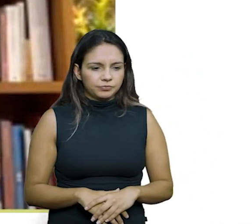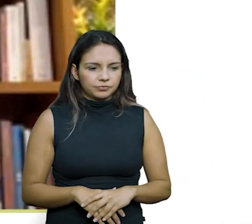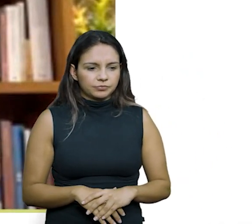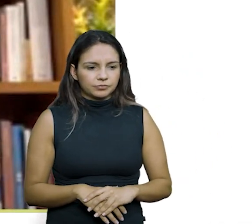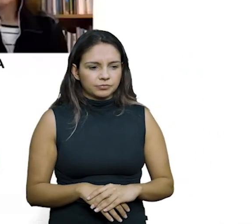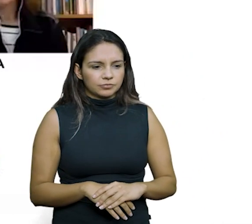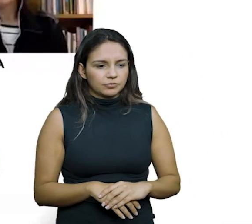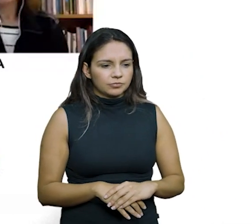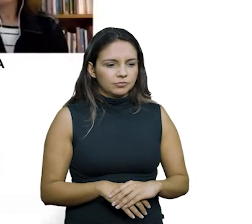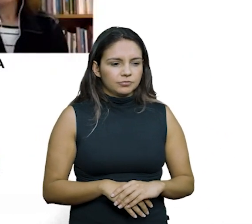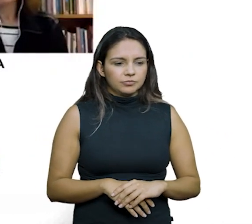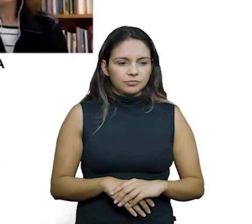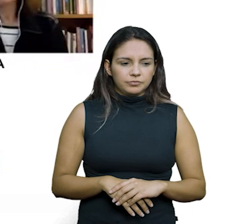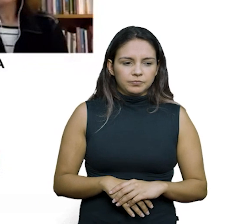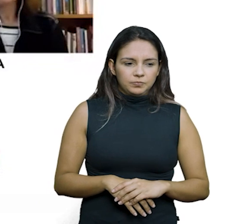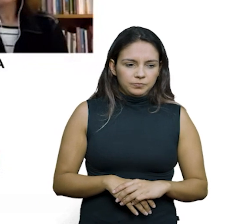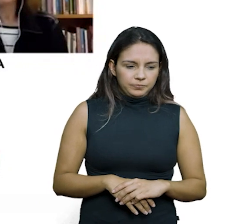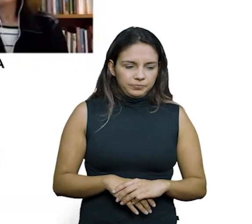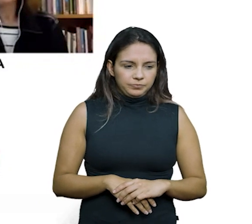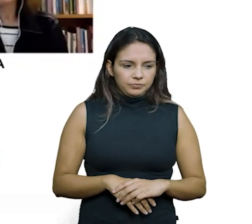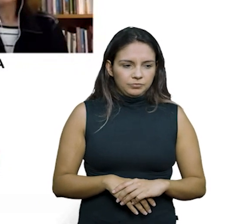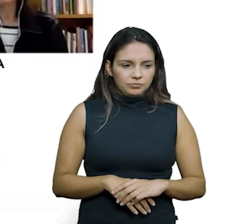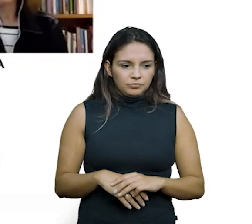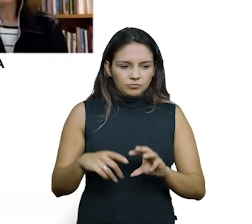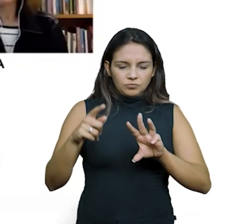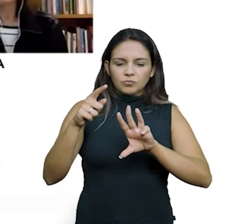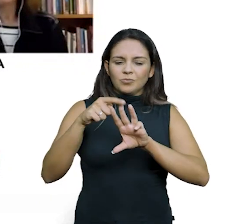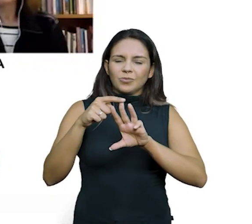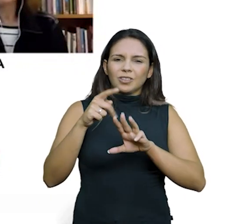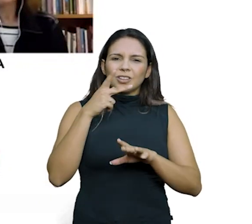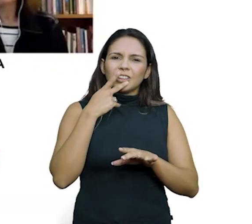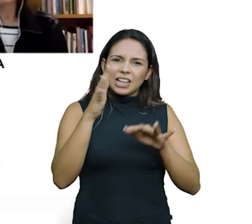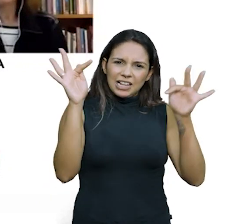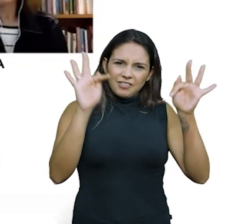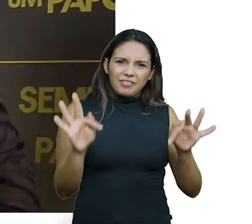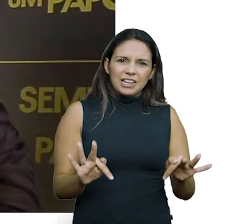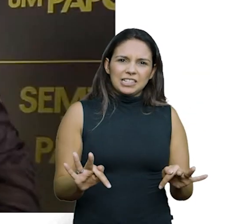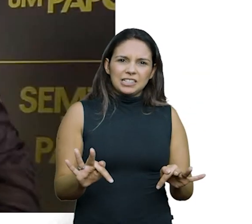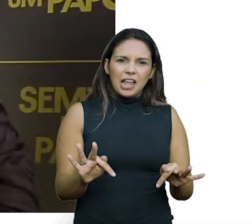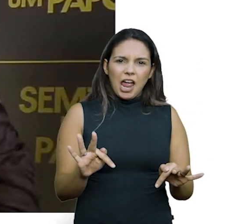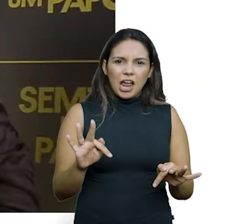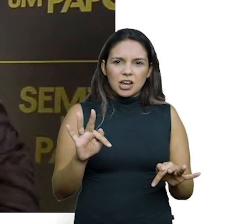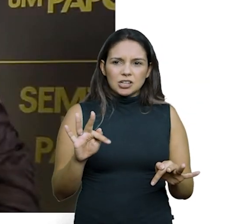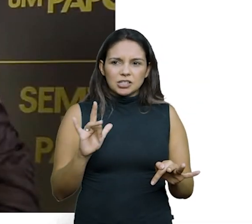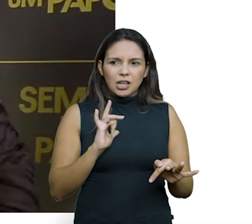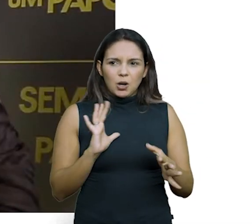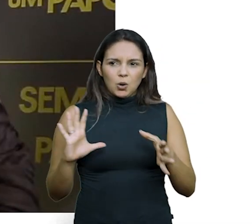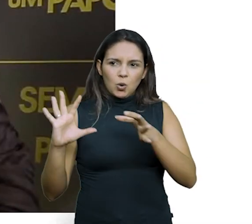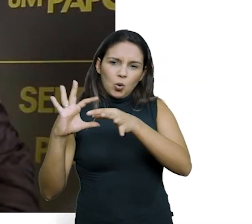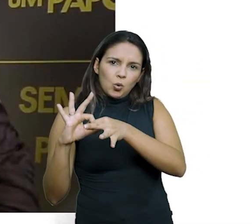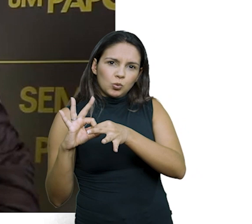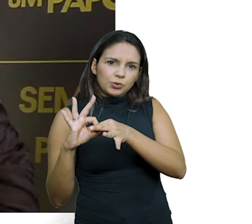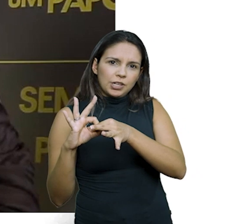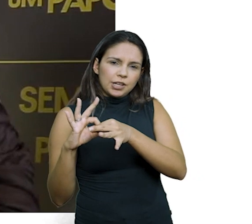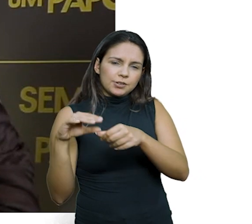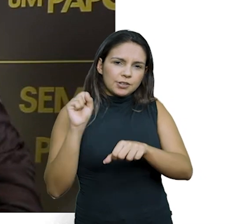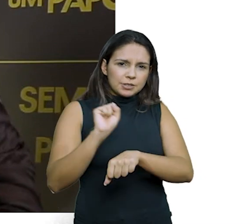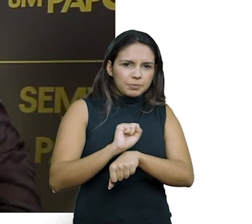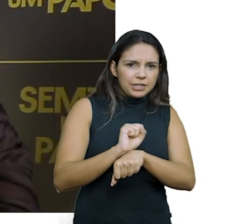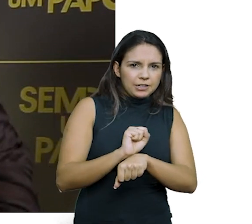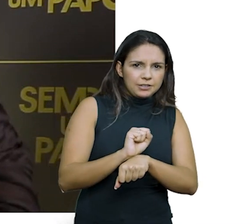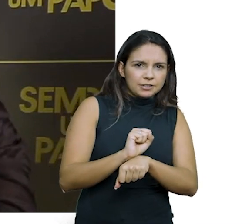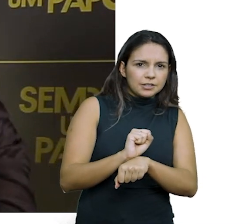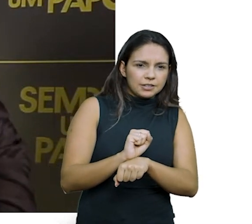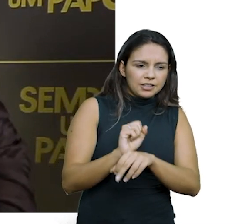uma coisa meio... Oi? Felicidade hoje é uma coisa meio como esperança, né? Tem que ter a felicidade